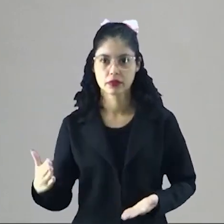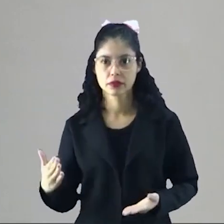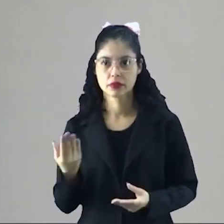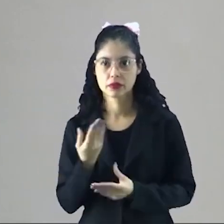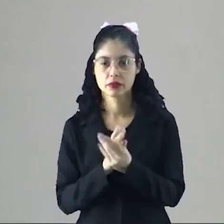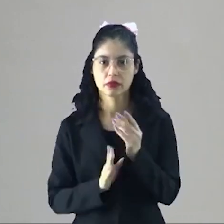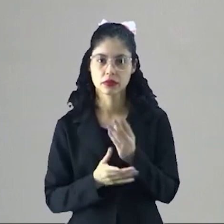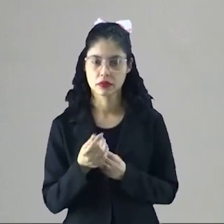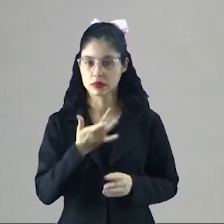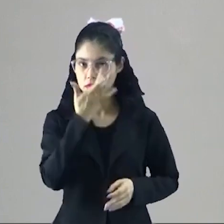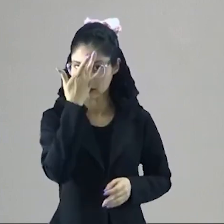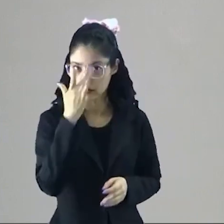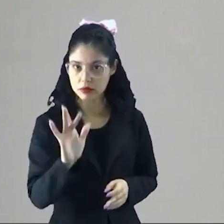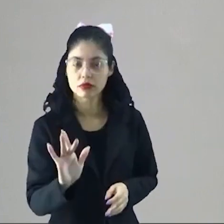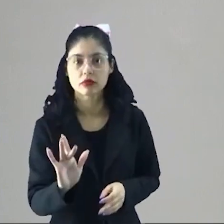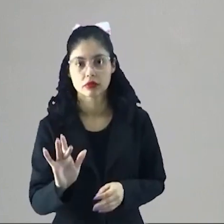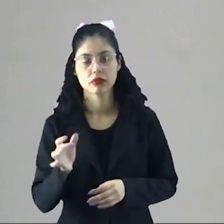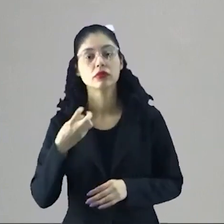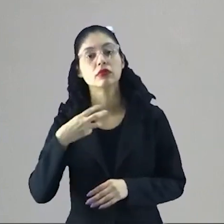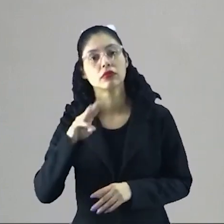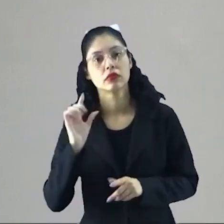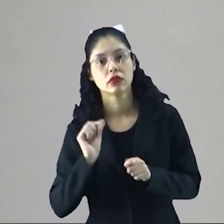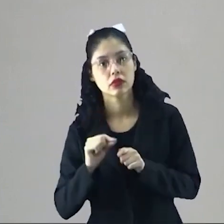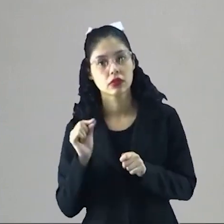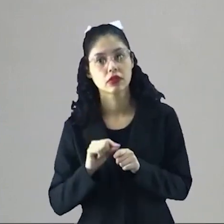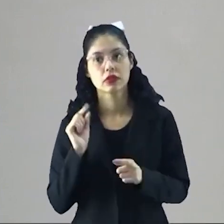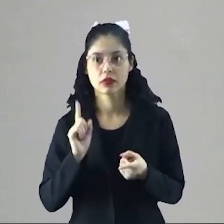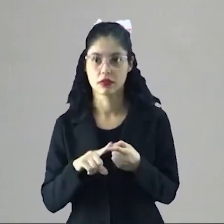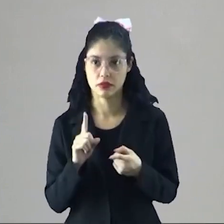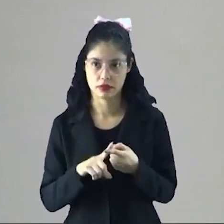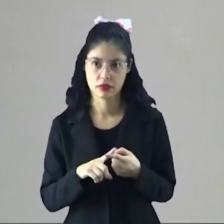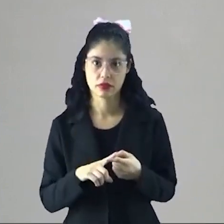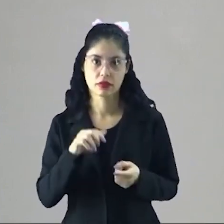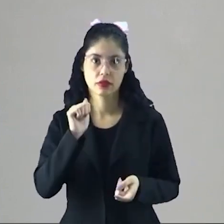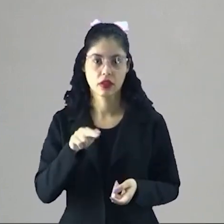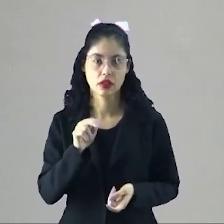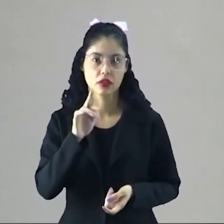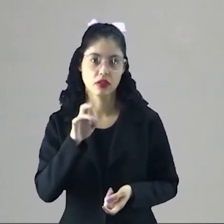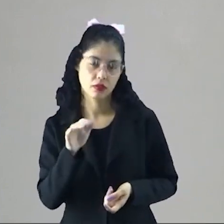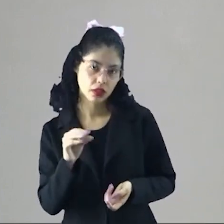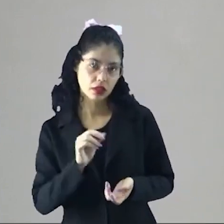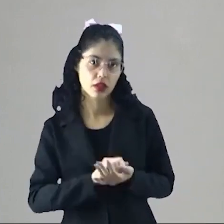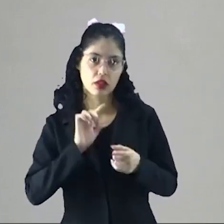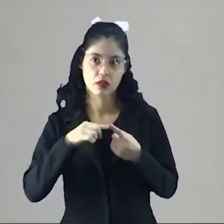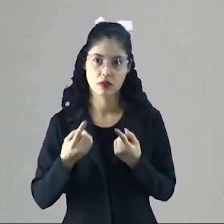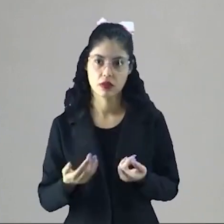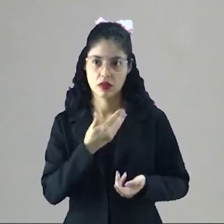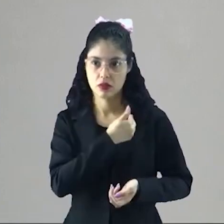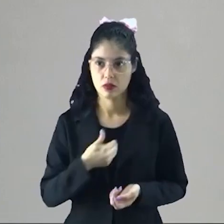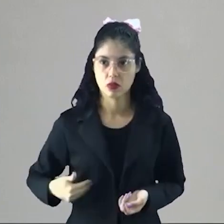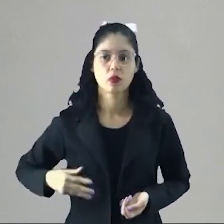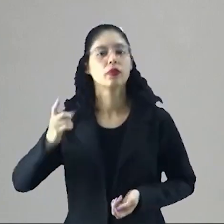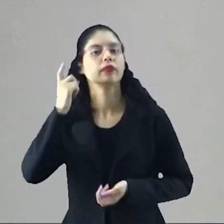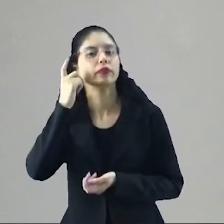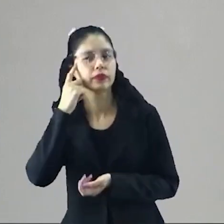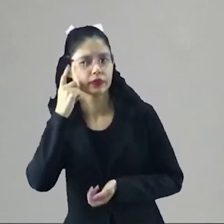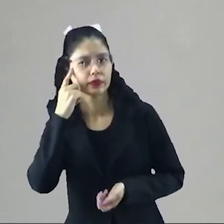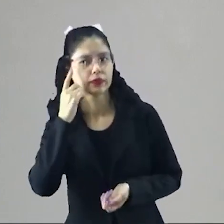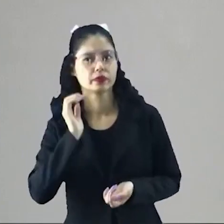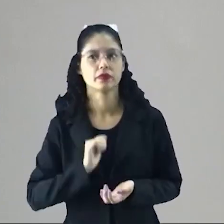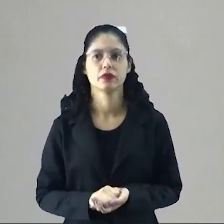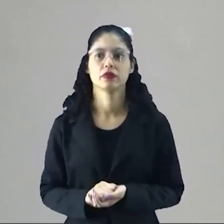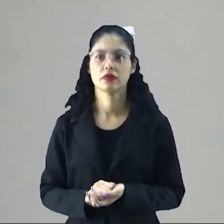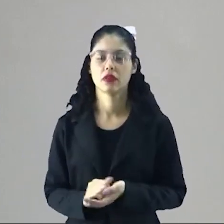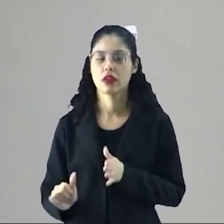mão do público, ele não sabe quem fez essa obra, porque está no anonimato, mas faz o público pensar.